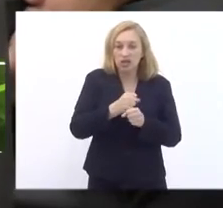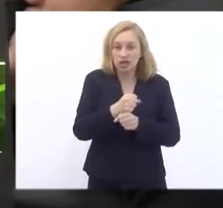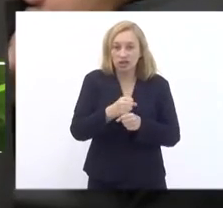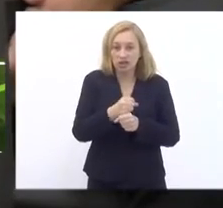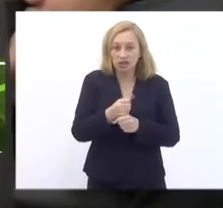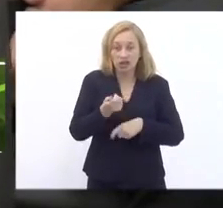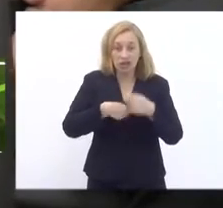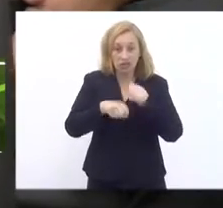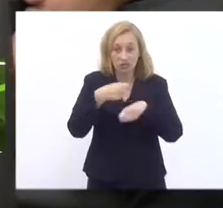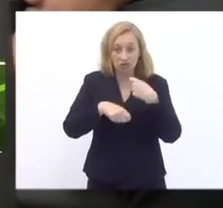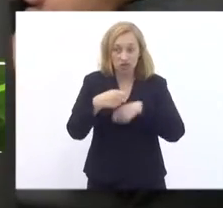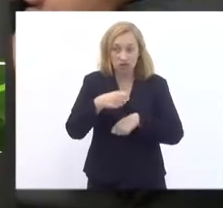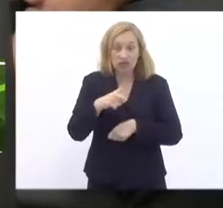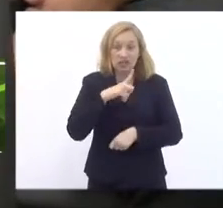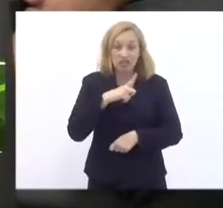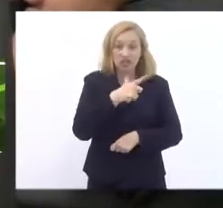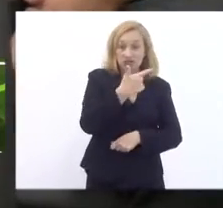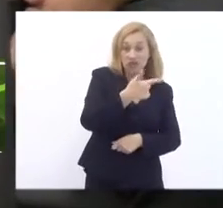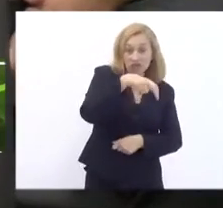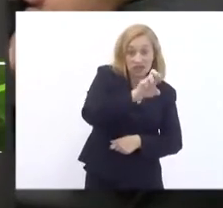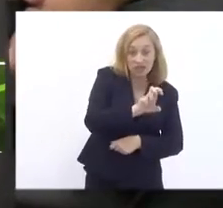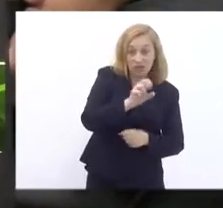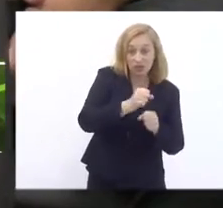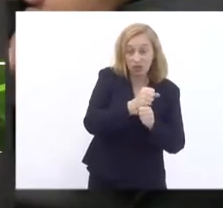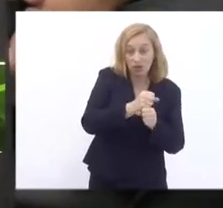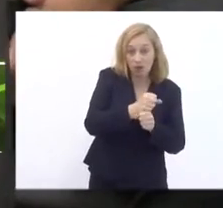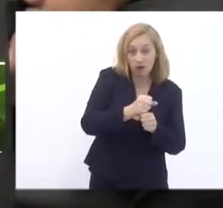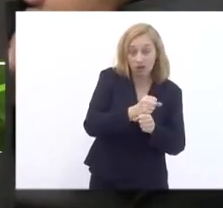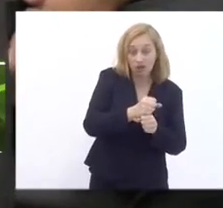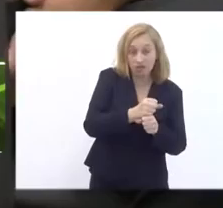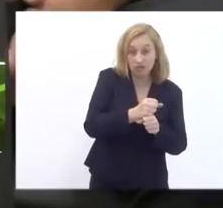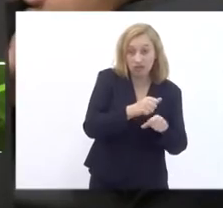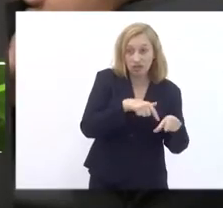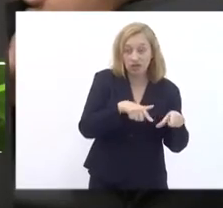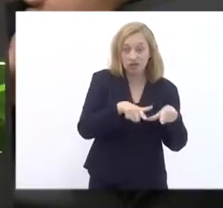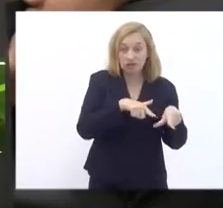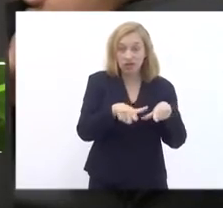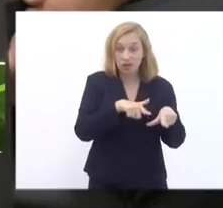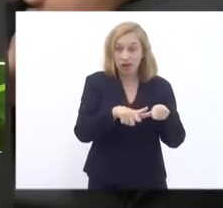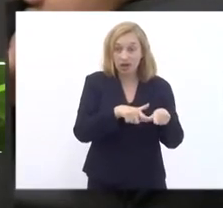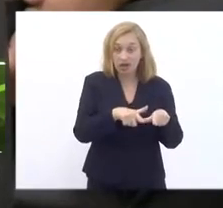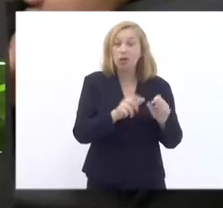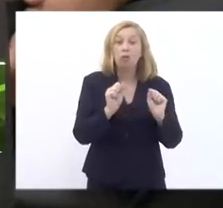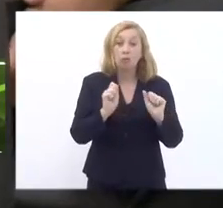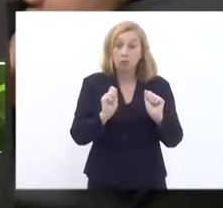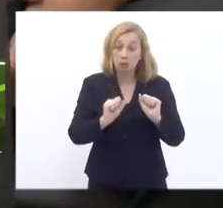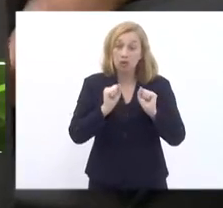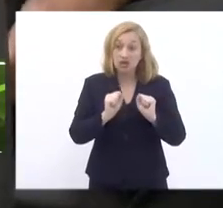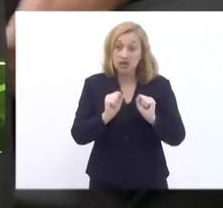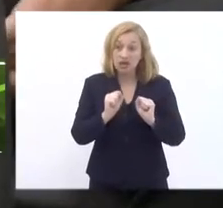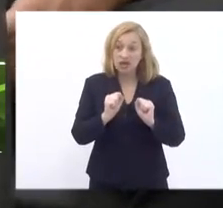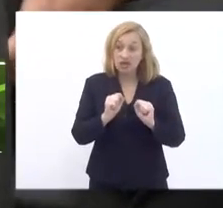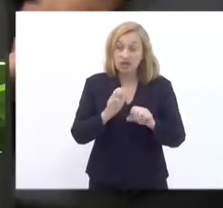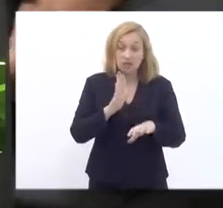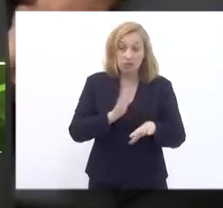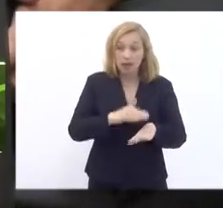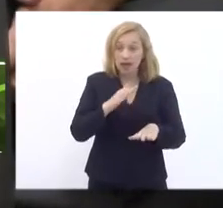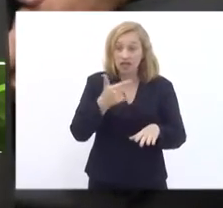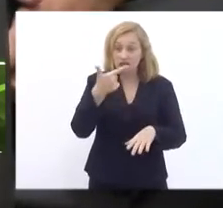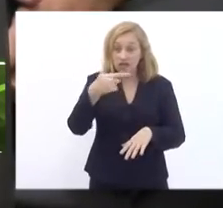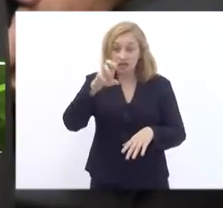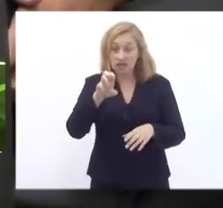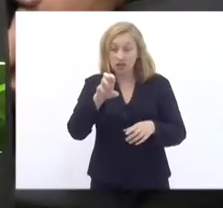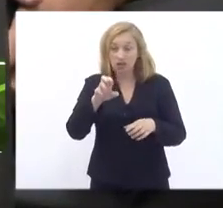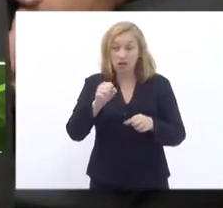vigência, que tinha 25 anos de efetivo exercício, pudesse ser prorrogado por mais 25